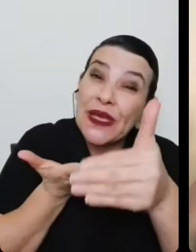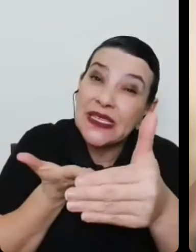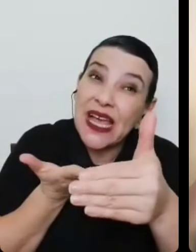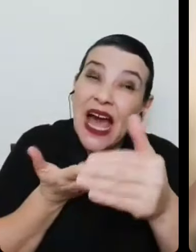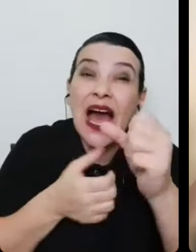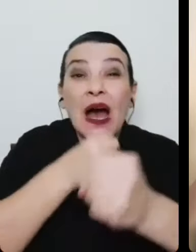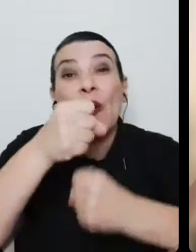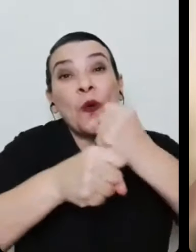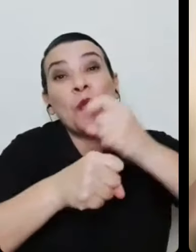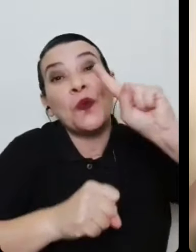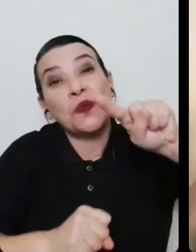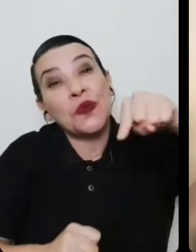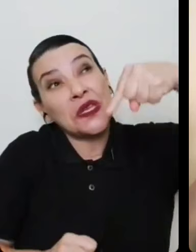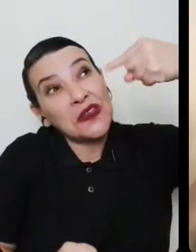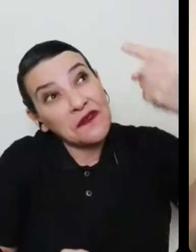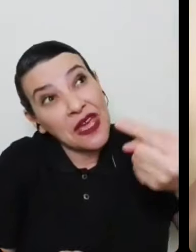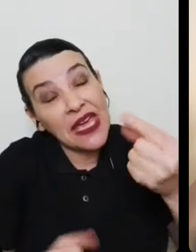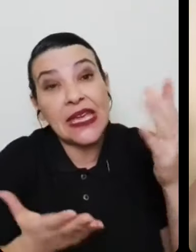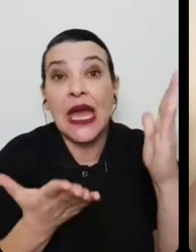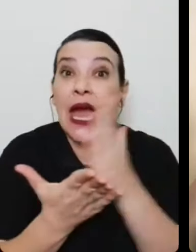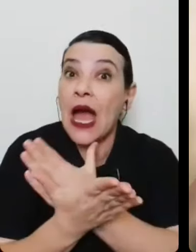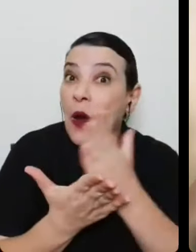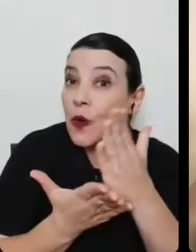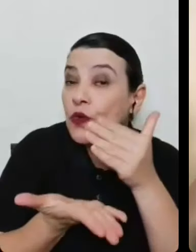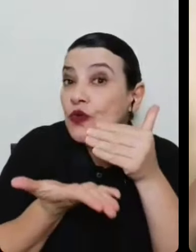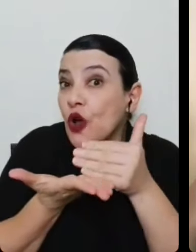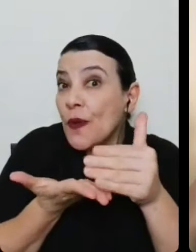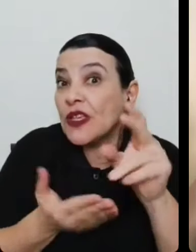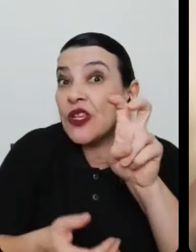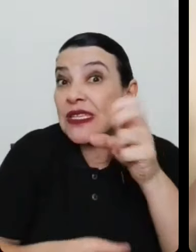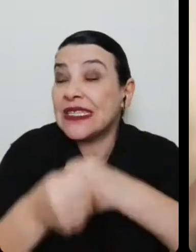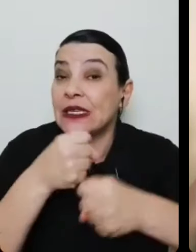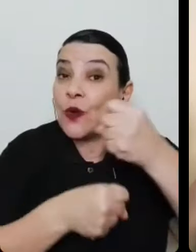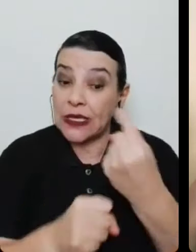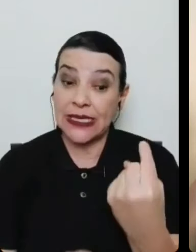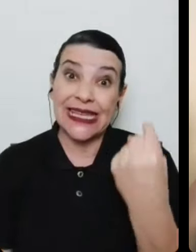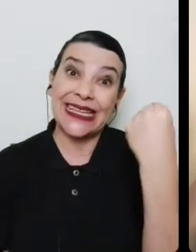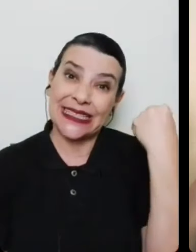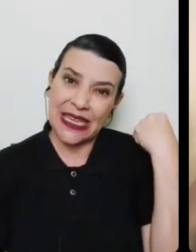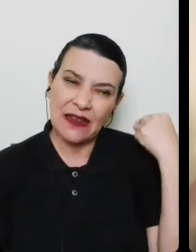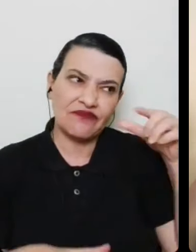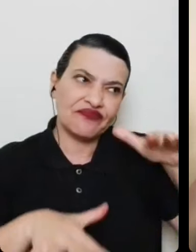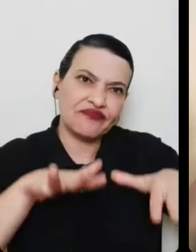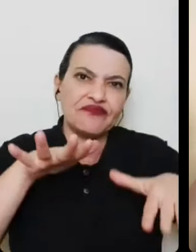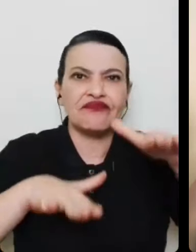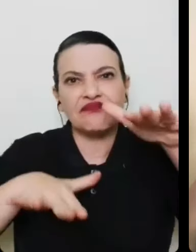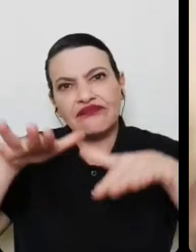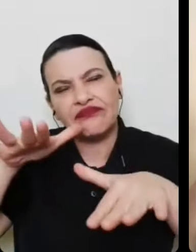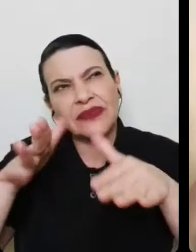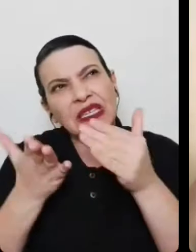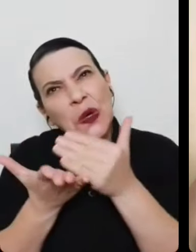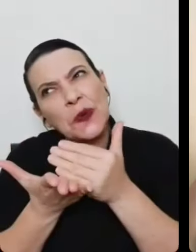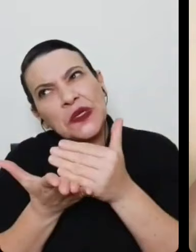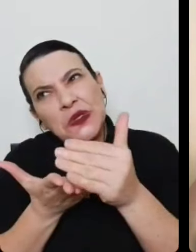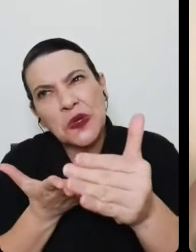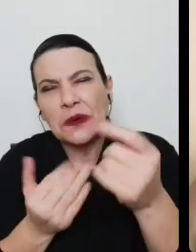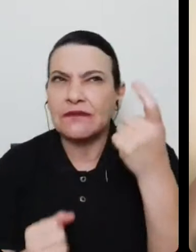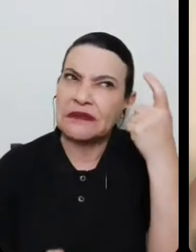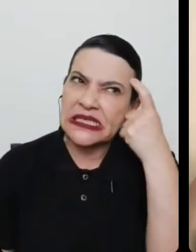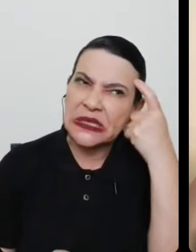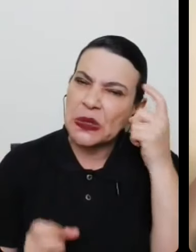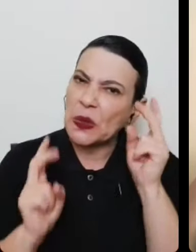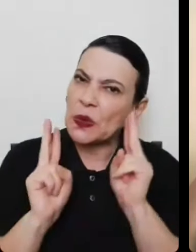que vem. Tem gente que começou 5 anos atrás. E aí começou de um jeito, e aí achou que ia